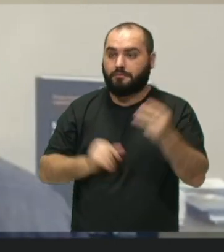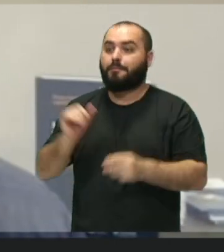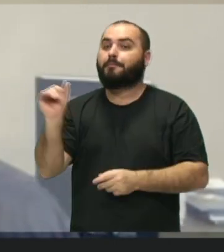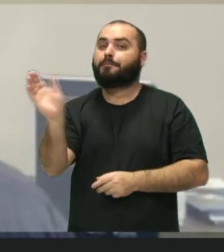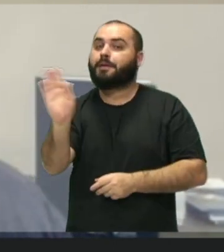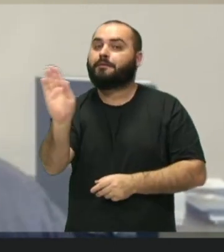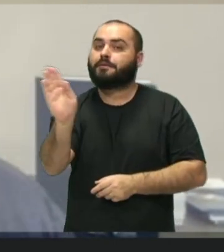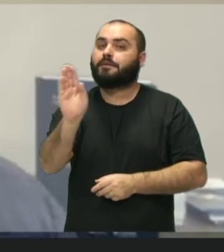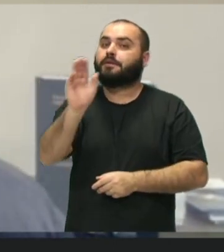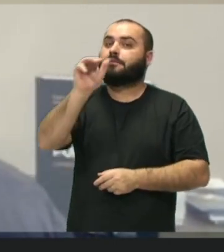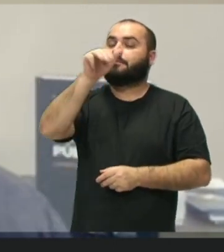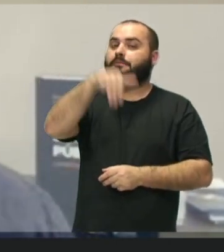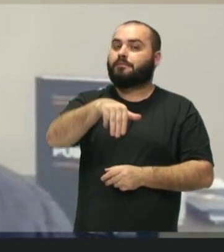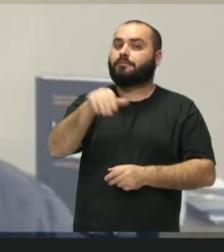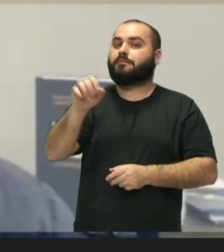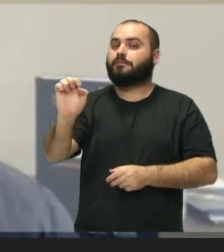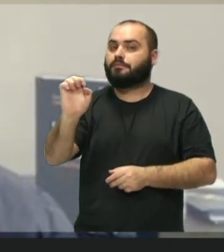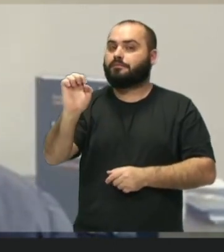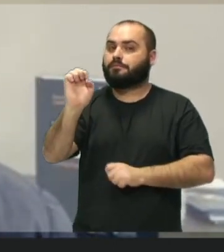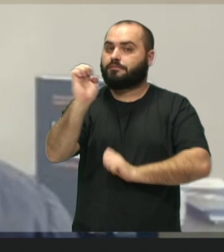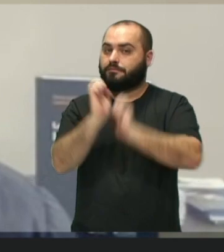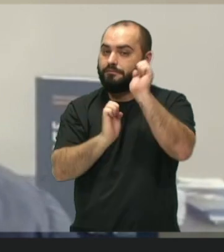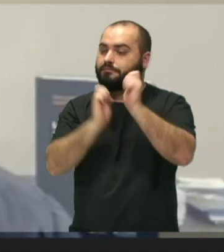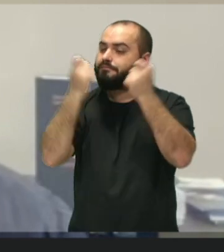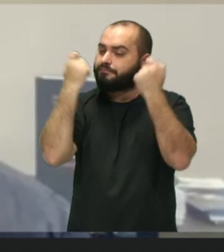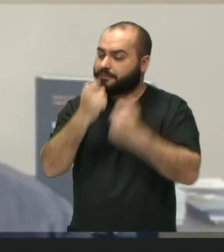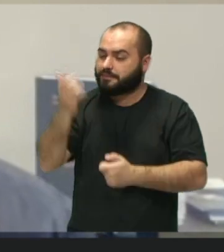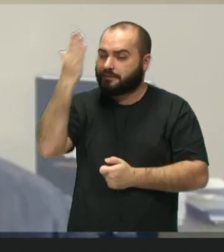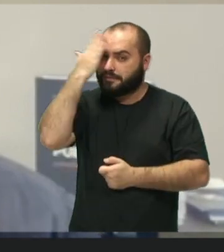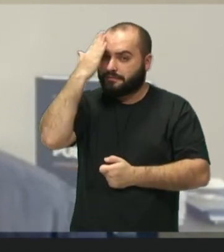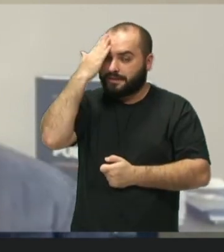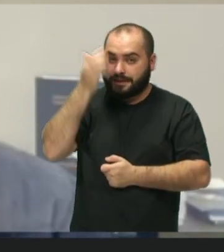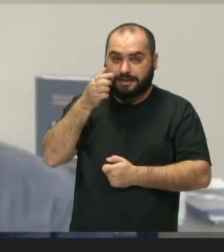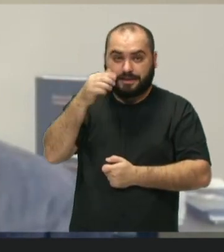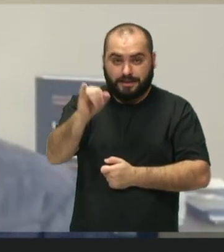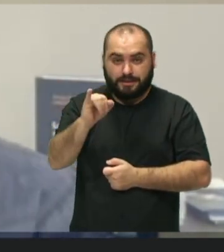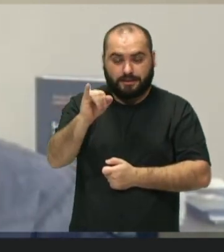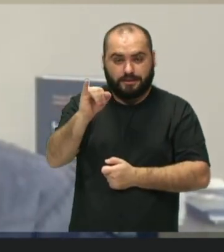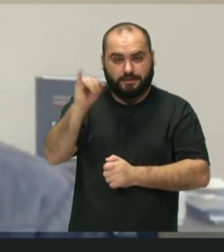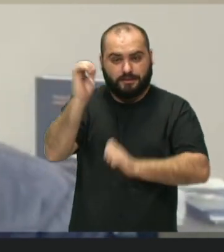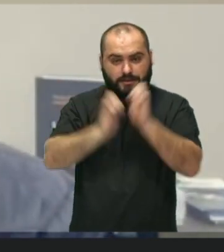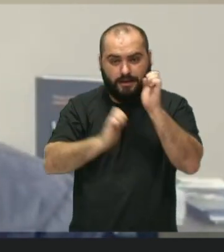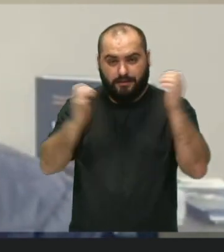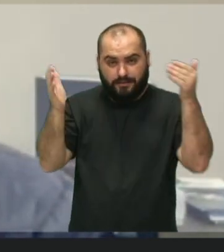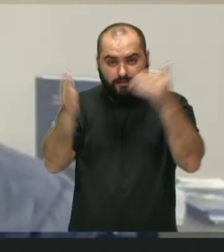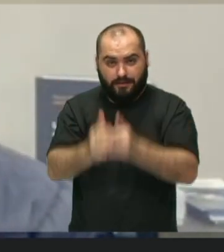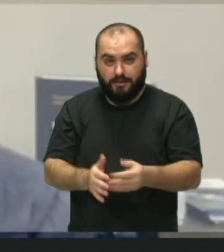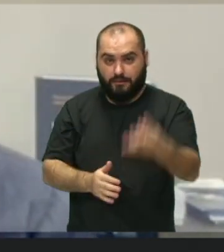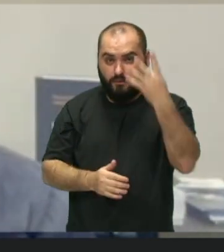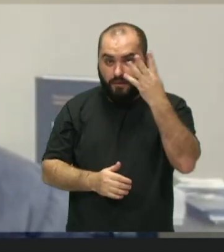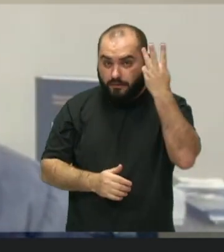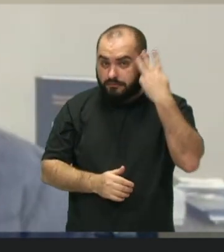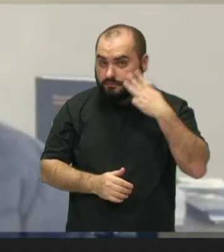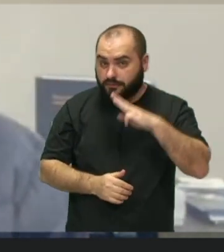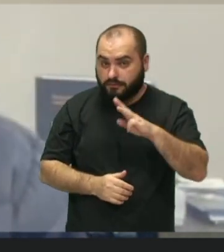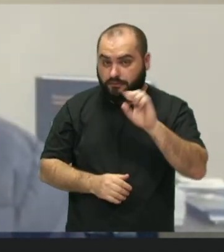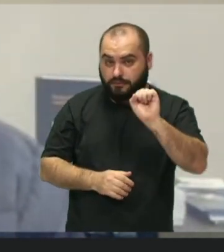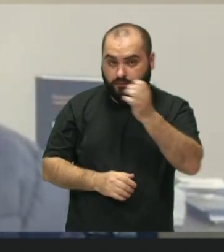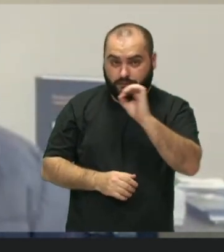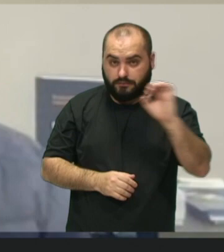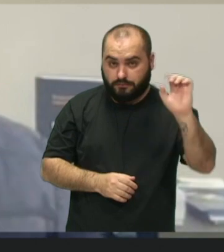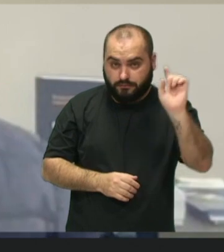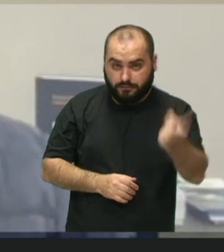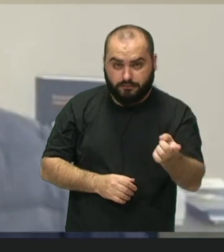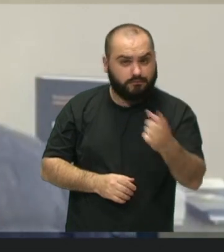como fugir disso. Os empresários precisam saber que se eles forem uma empresa que fatura até 4 milhões e 800 mil ano, eles têm